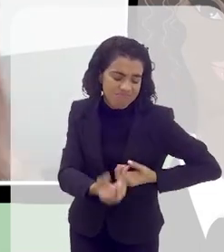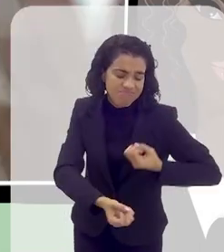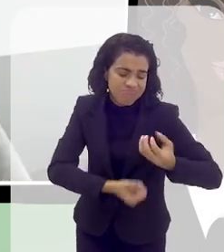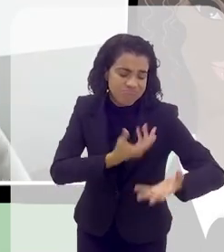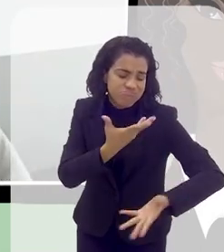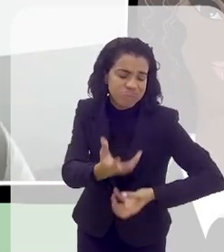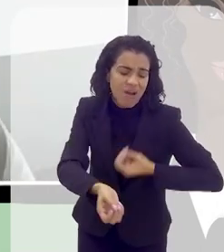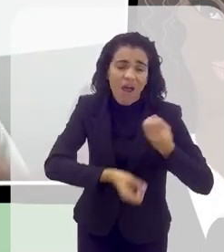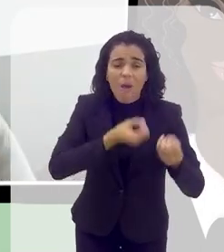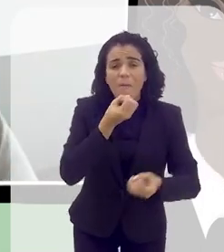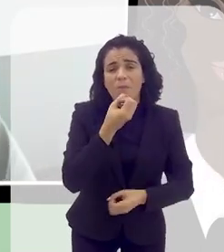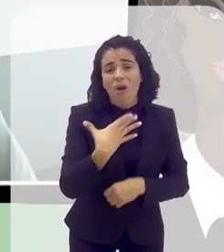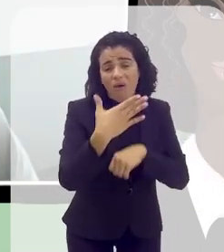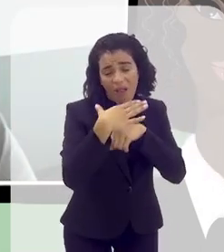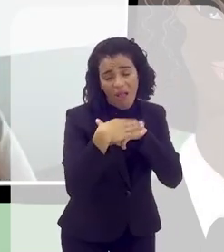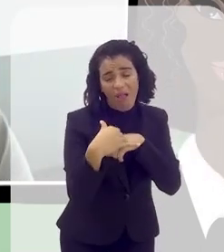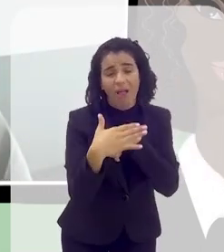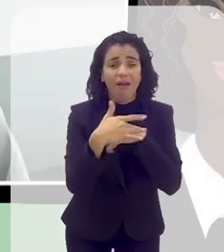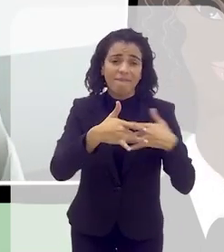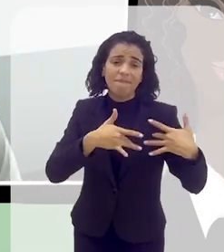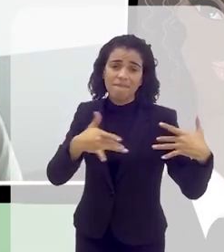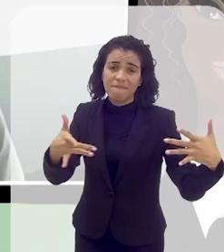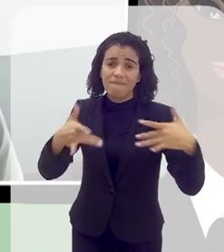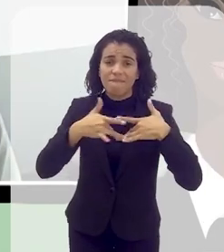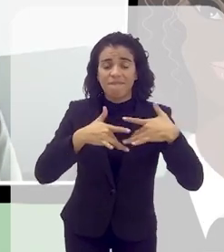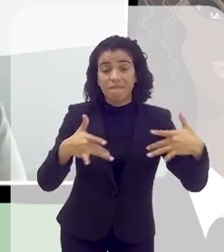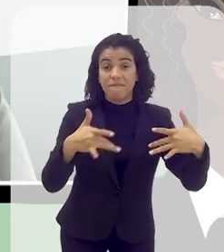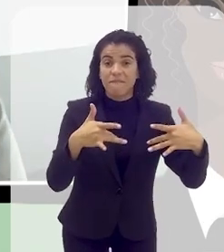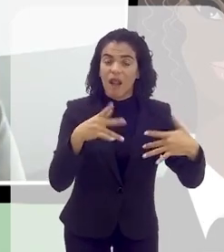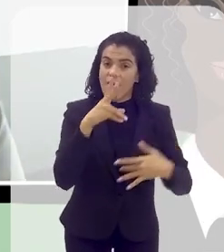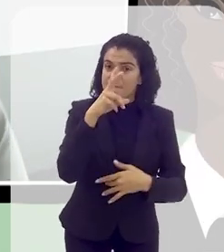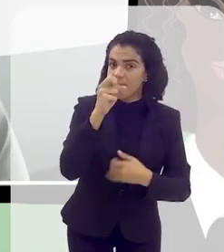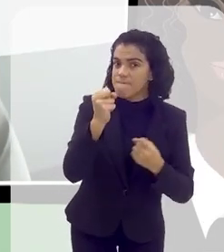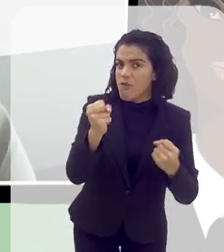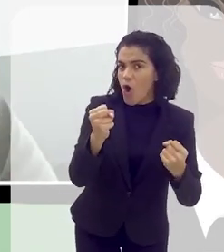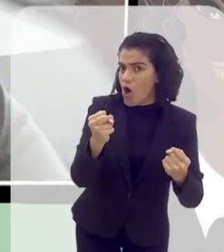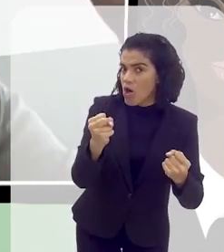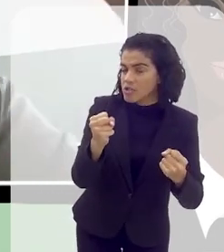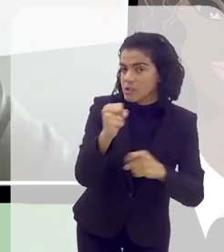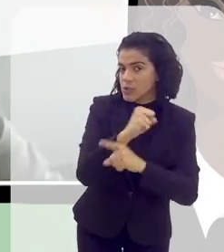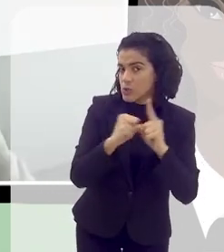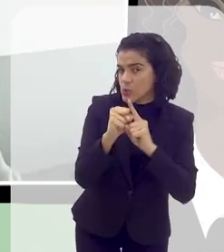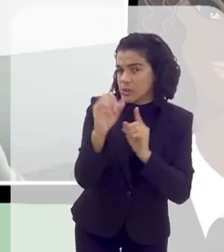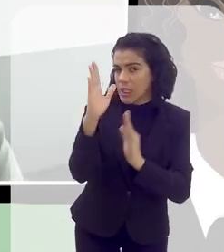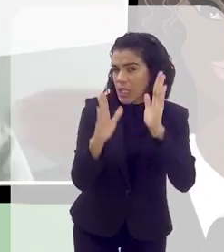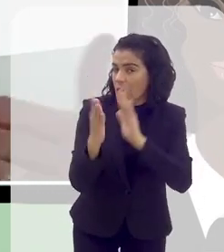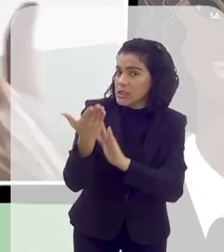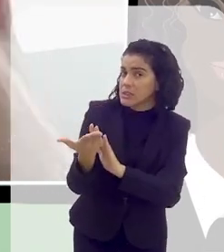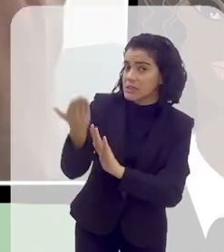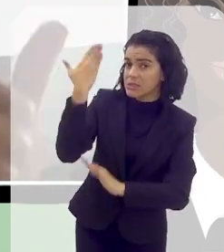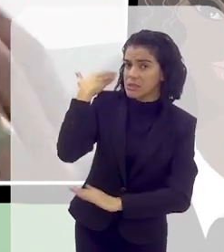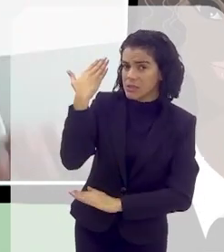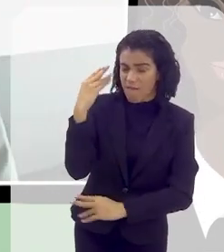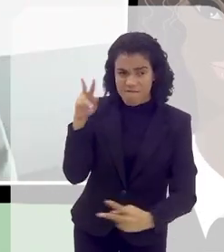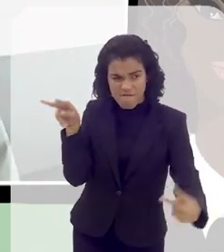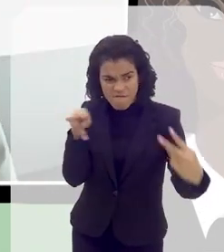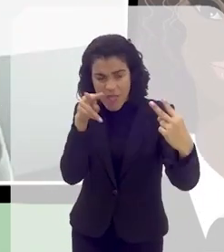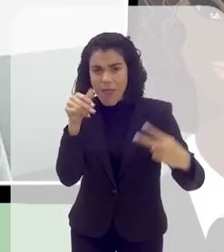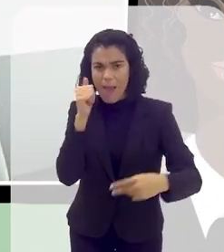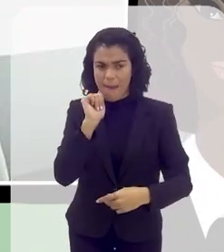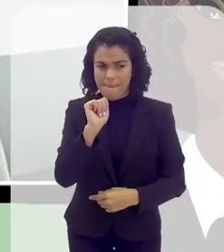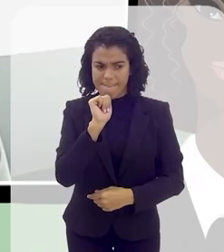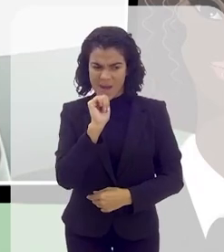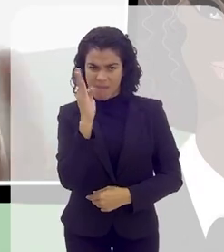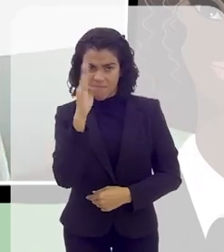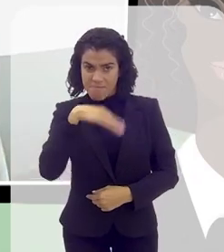mulher maravilhosa, bondosa, acolhedora, era muito forte para a sociedade à época encarar essa mãe como